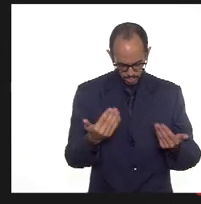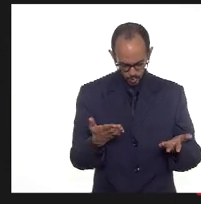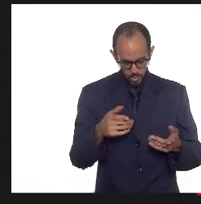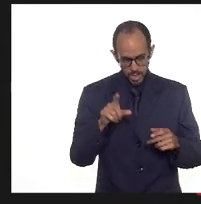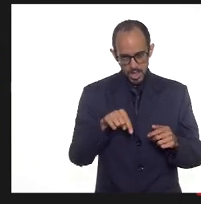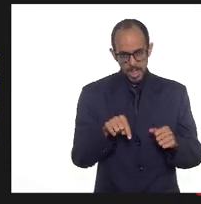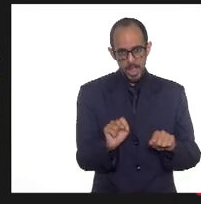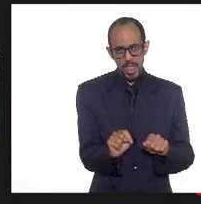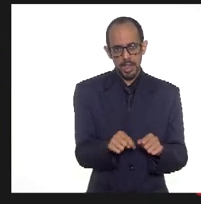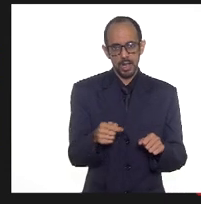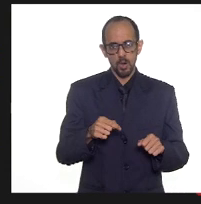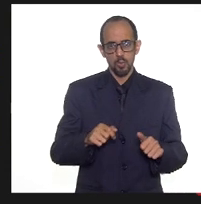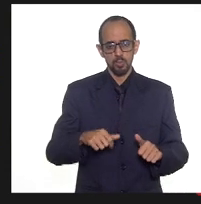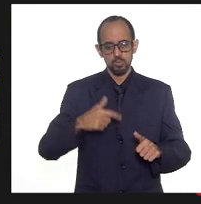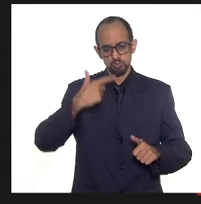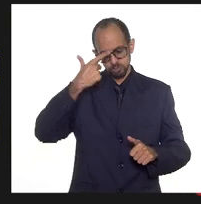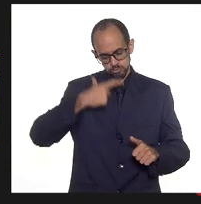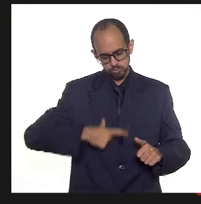desse processo.